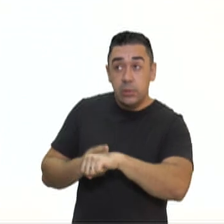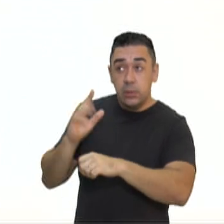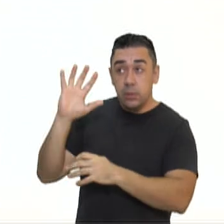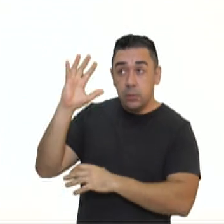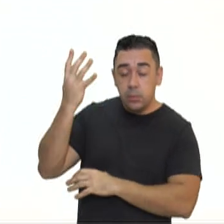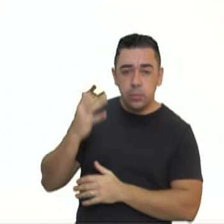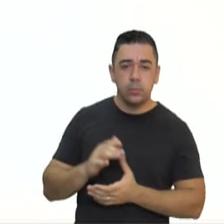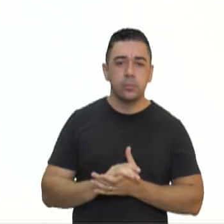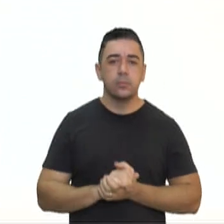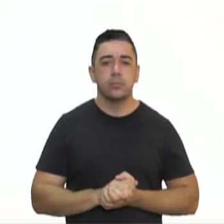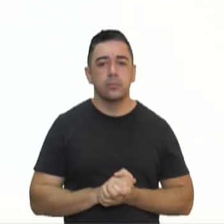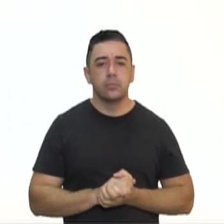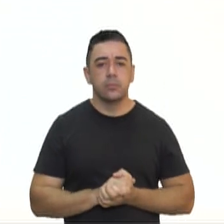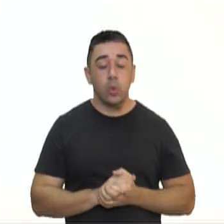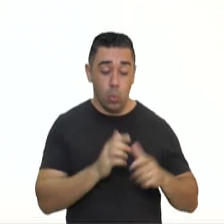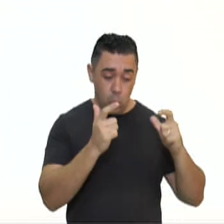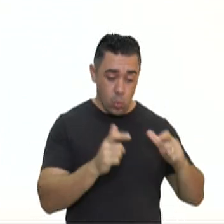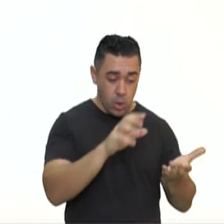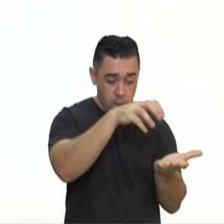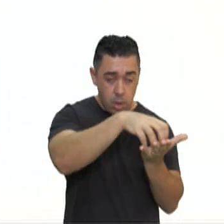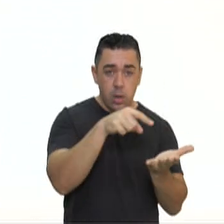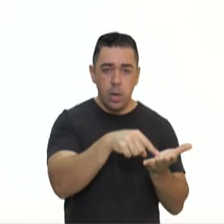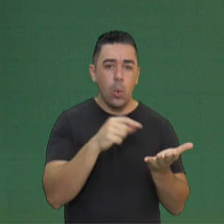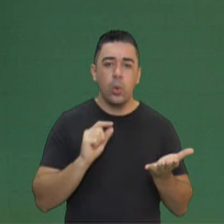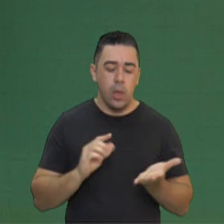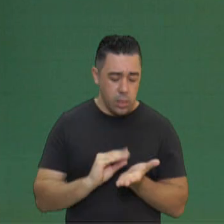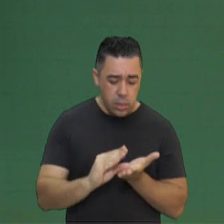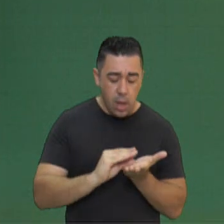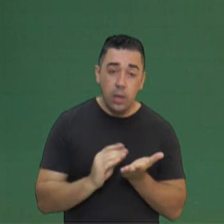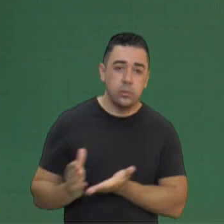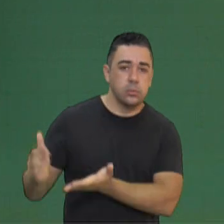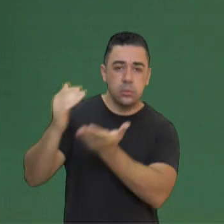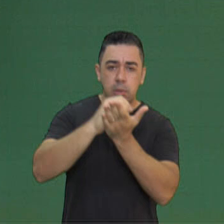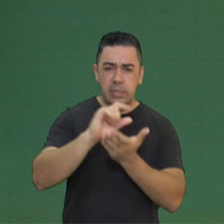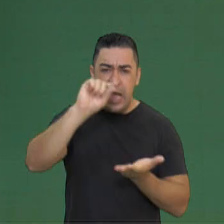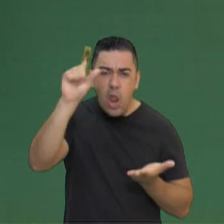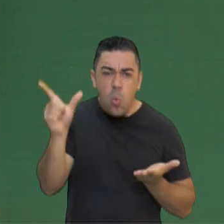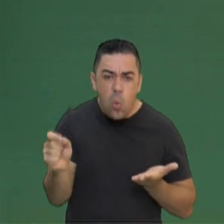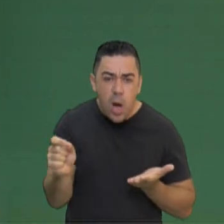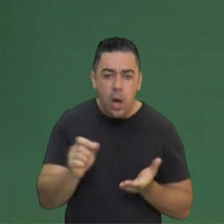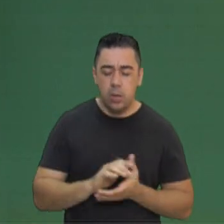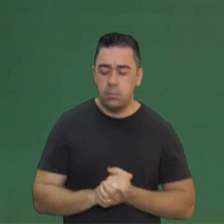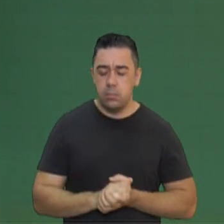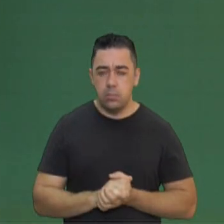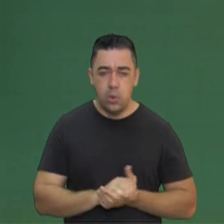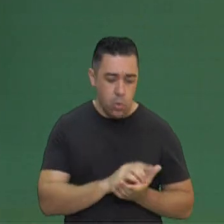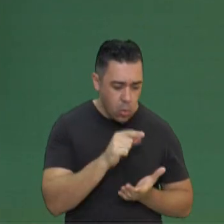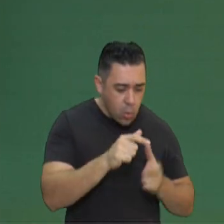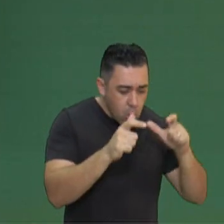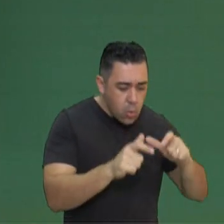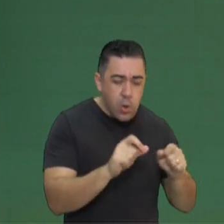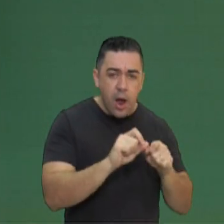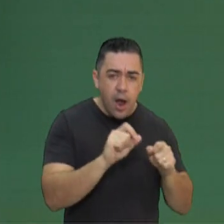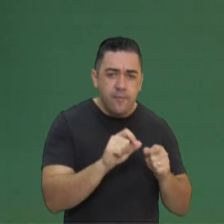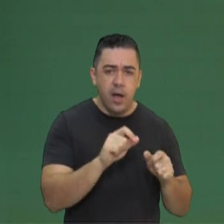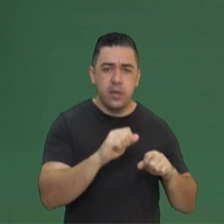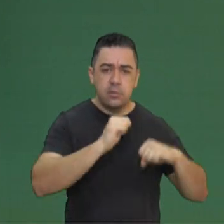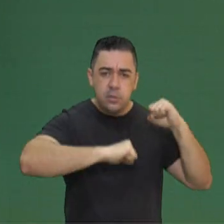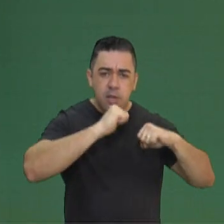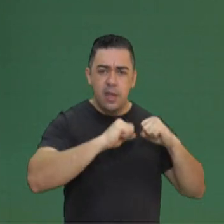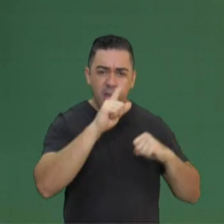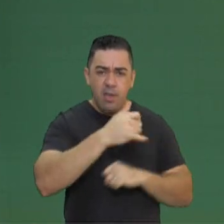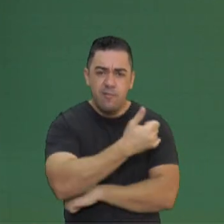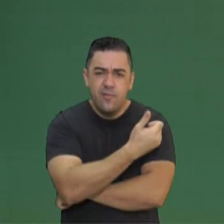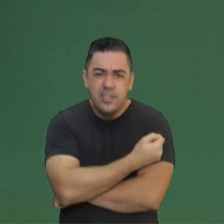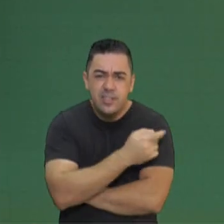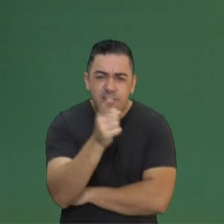meteorológico? Locais onde são recolhidos dados sobre a Lua? Ou locais onde são fabricadas, produzidas as